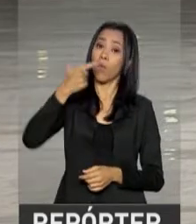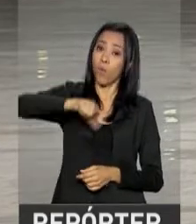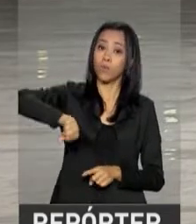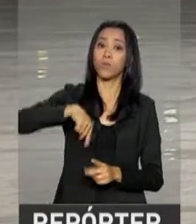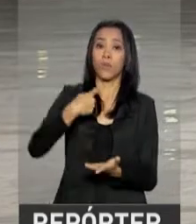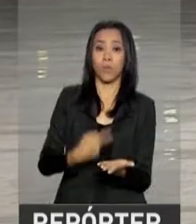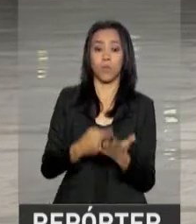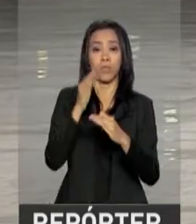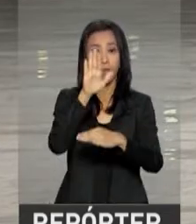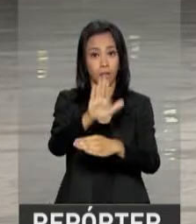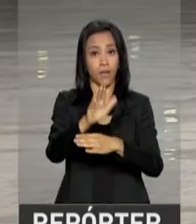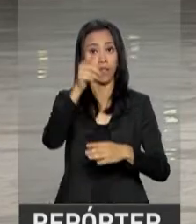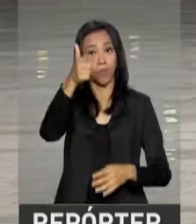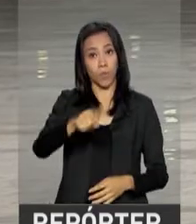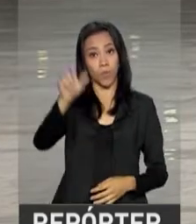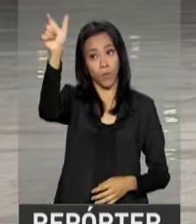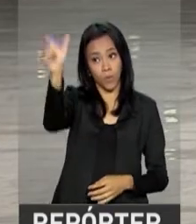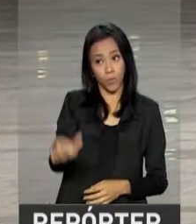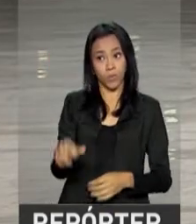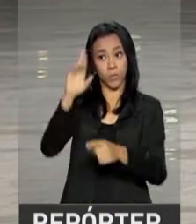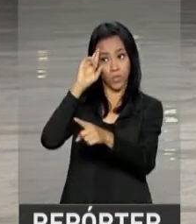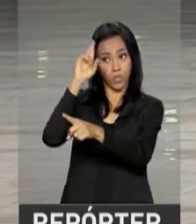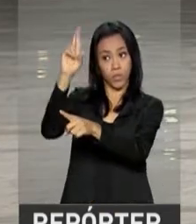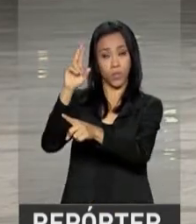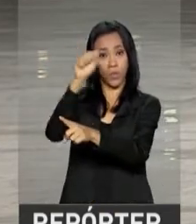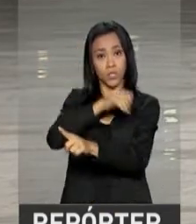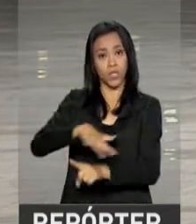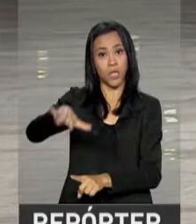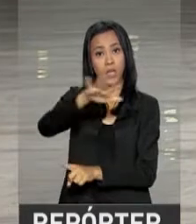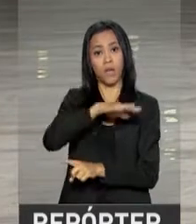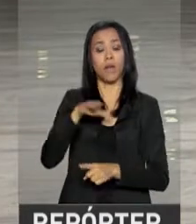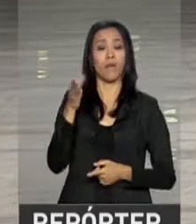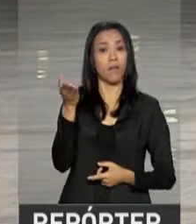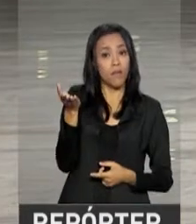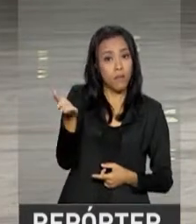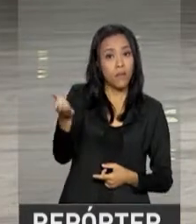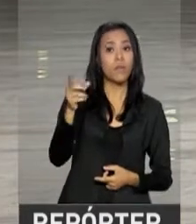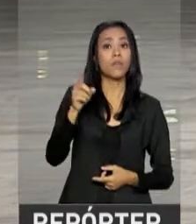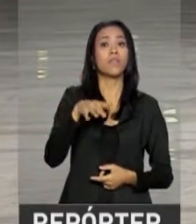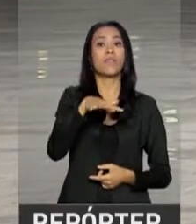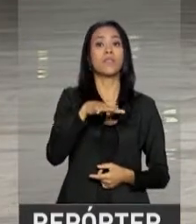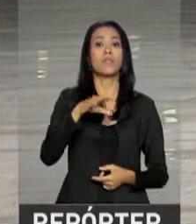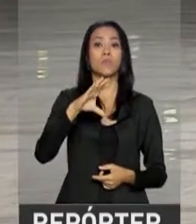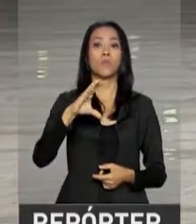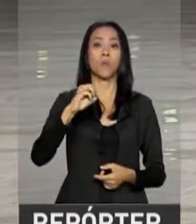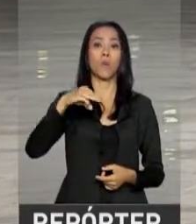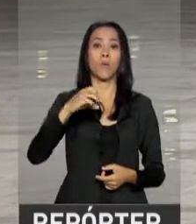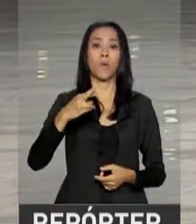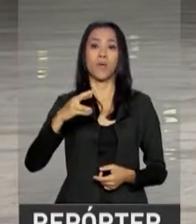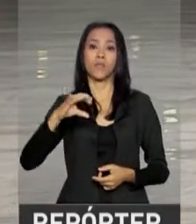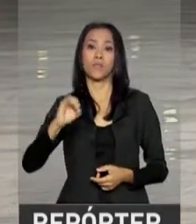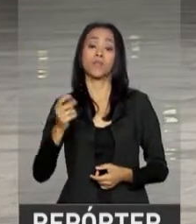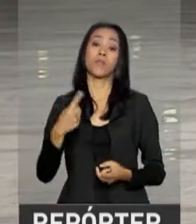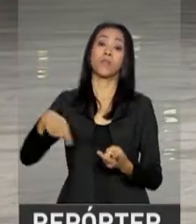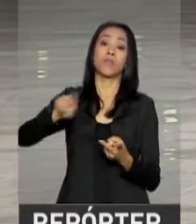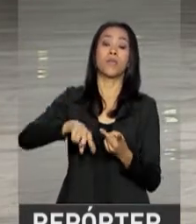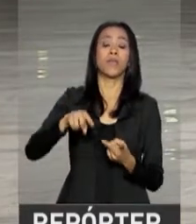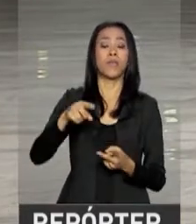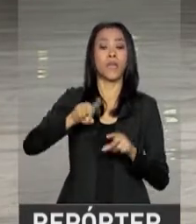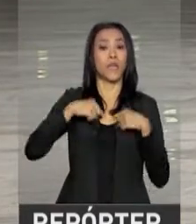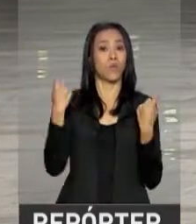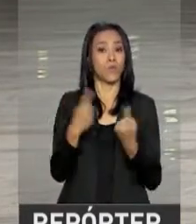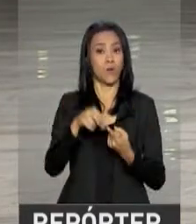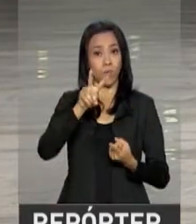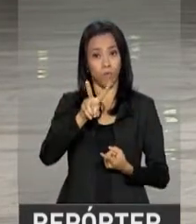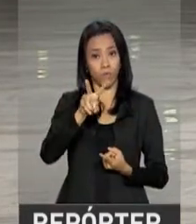elas com o Roberto Azevedo, diretor-geral da Organização Mundial de Comércio, e reunião com vice-líderes da